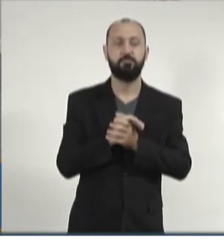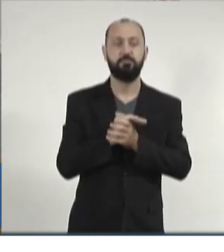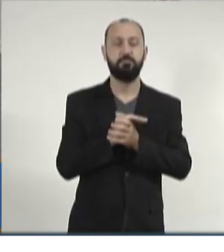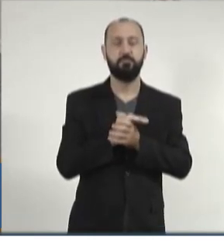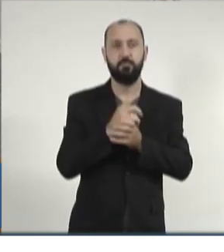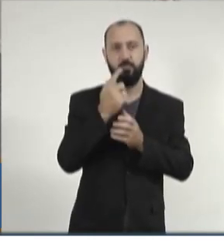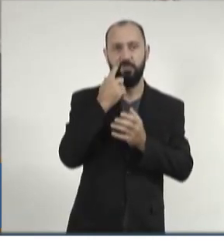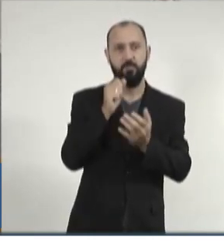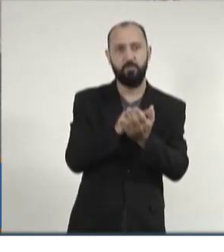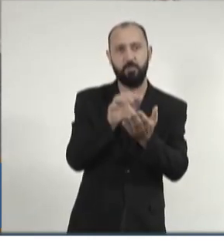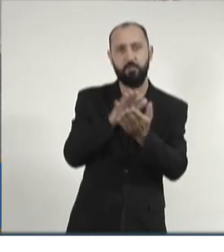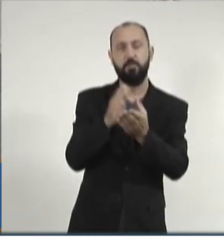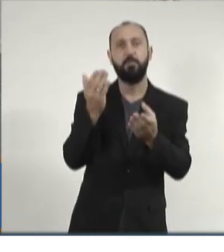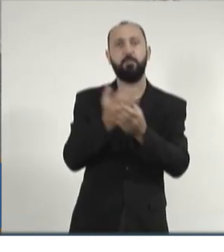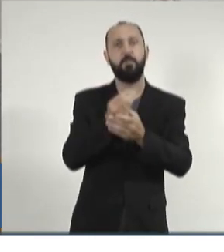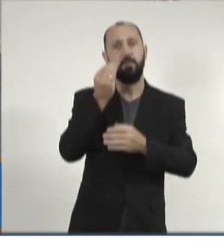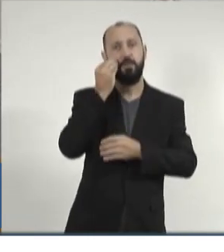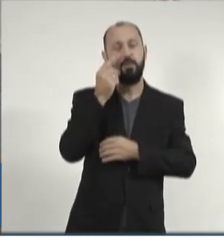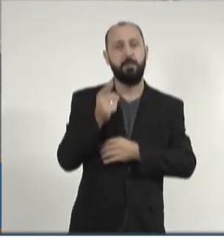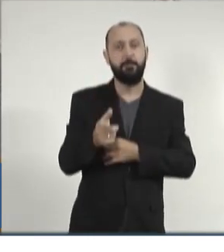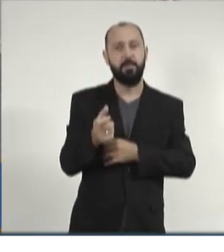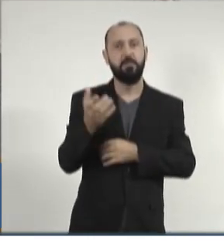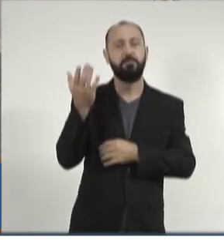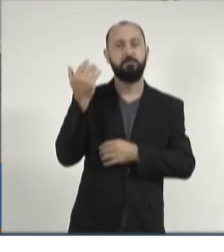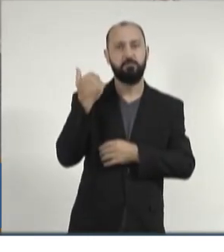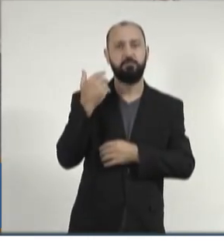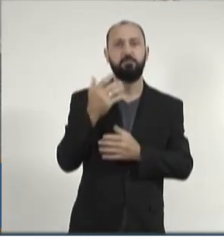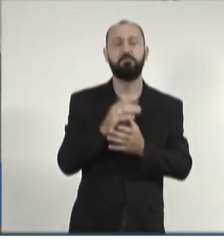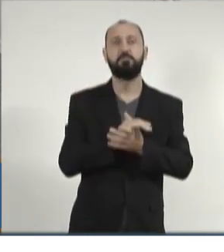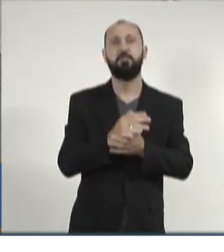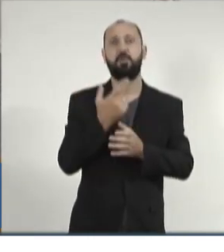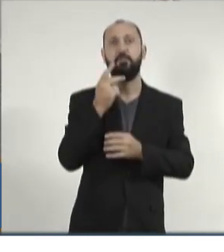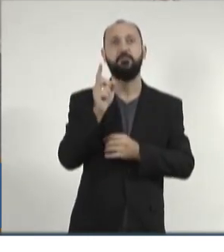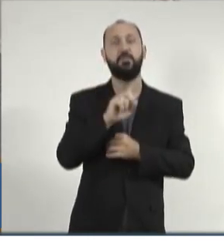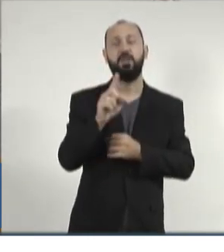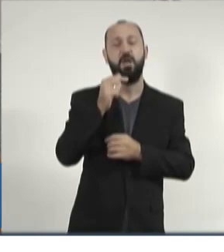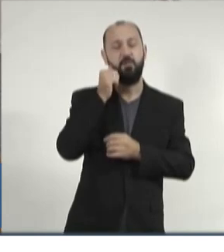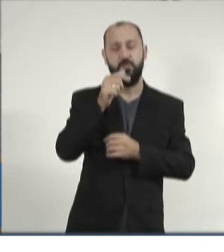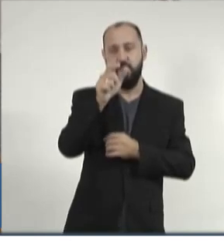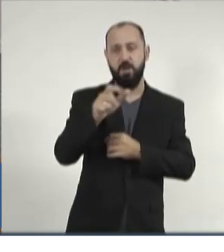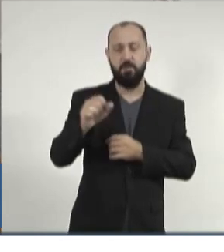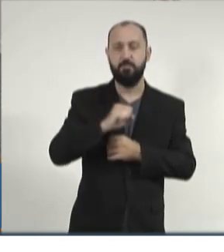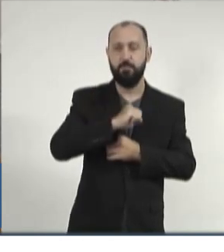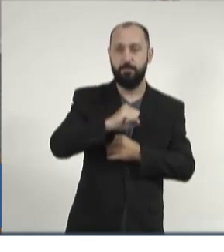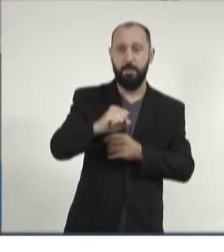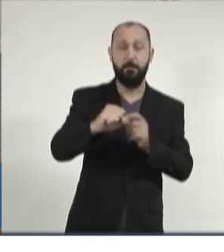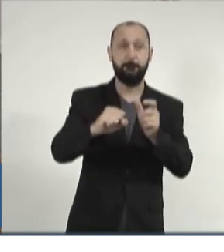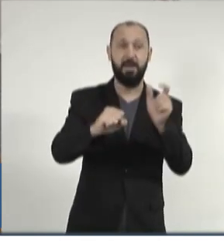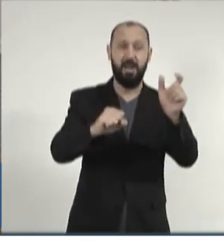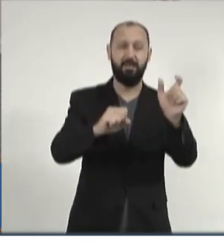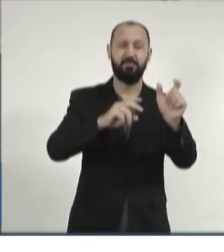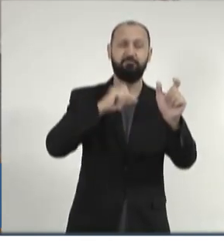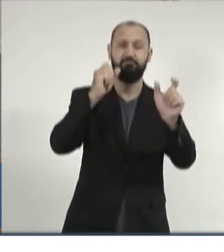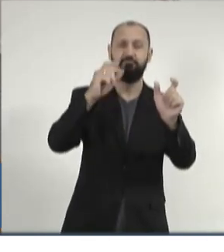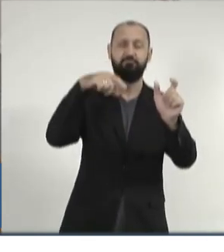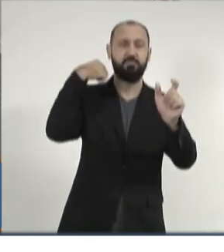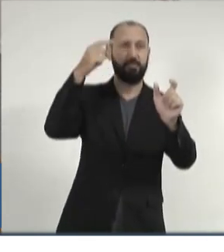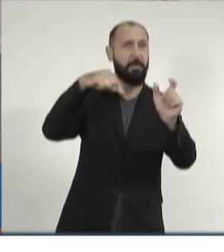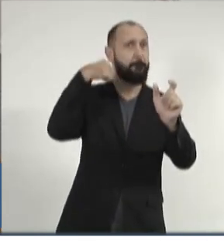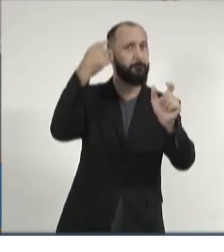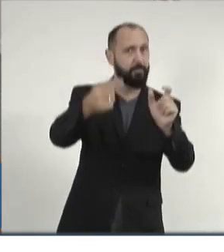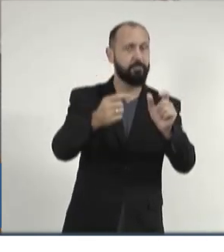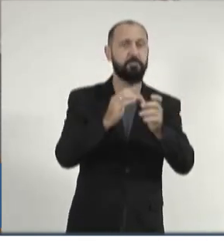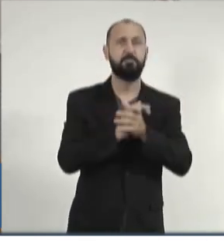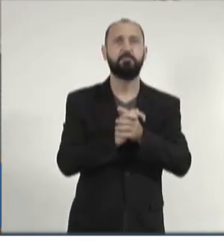foi processado por tentativa de homicídio. Naquela época, a gente não falava em feminicídio. Essa é uma palavra que veio bem depois daquela